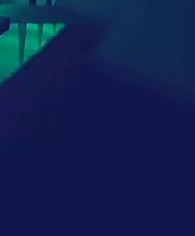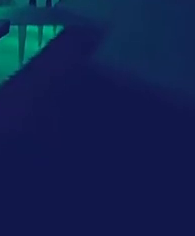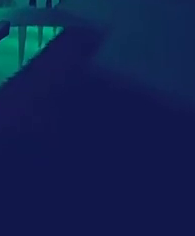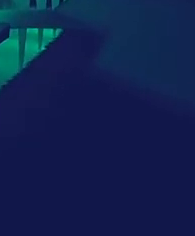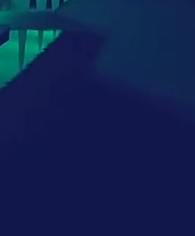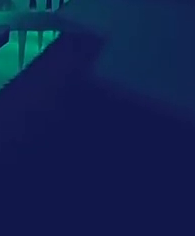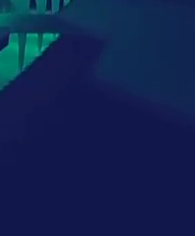Tchau.